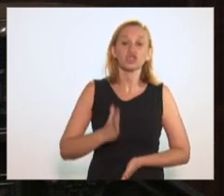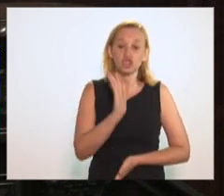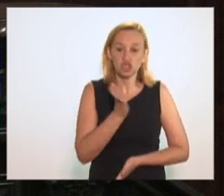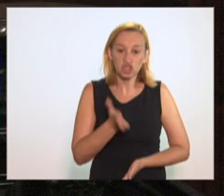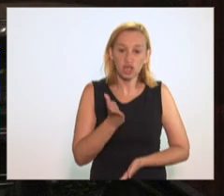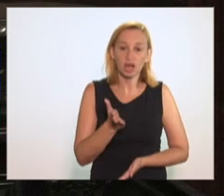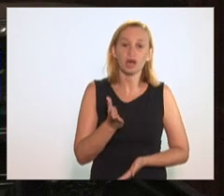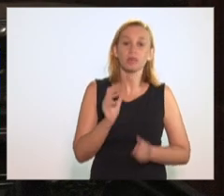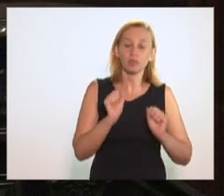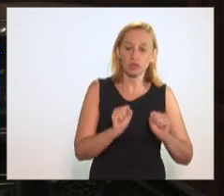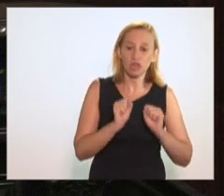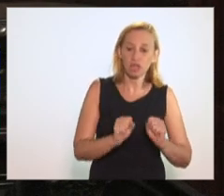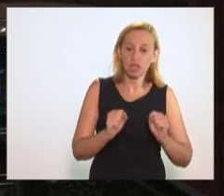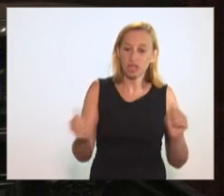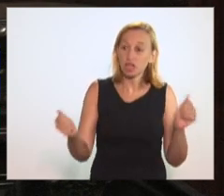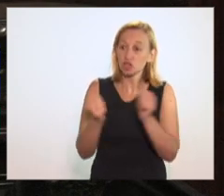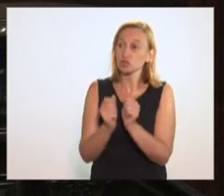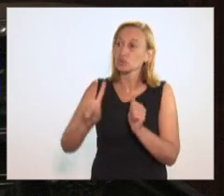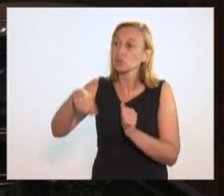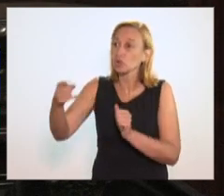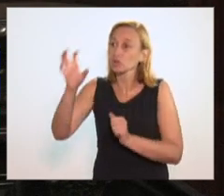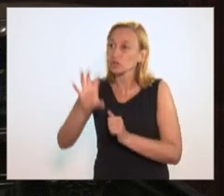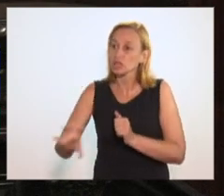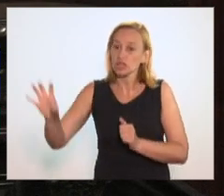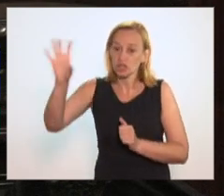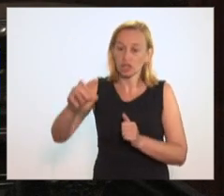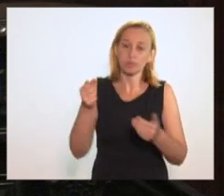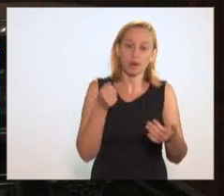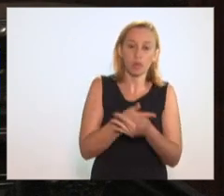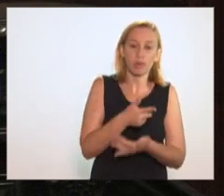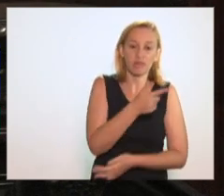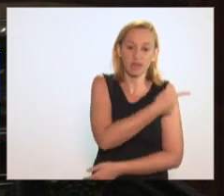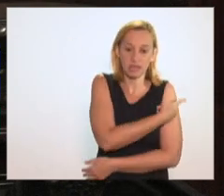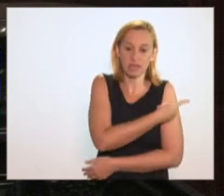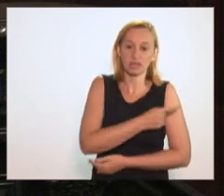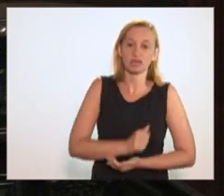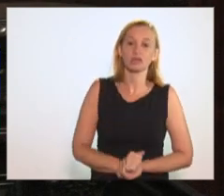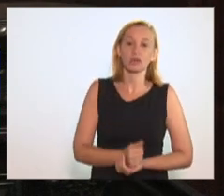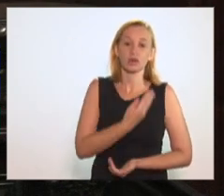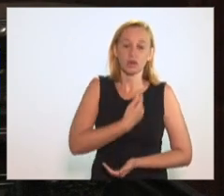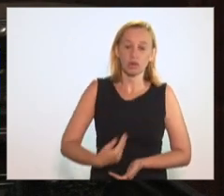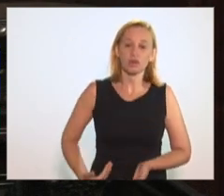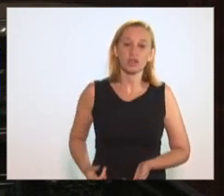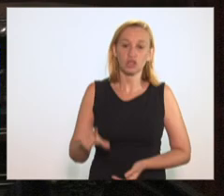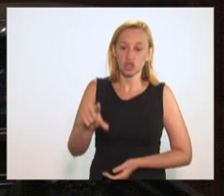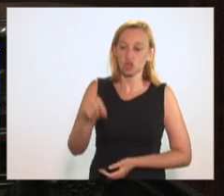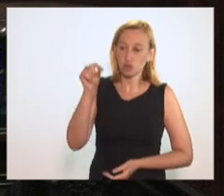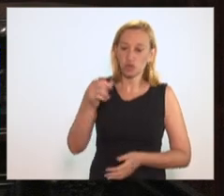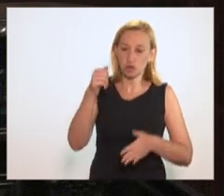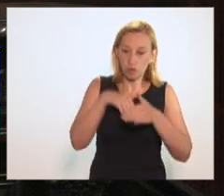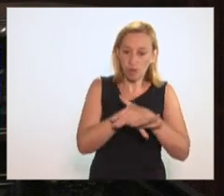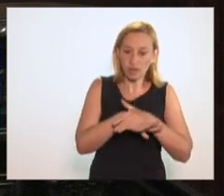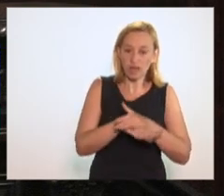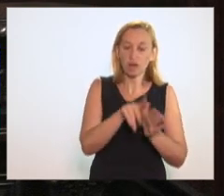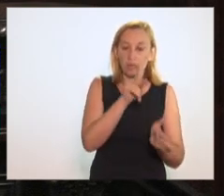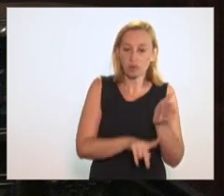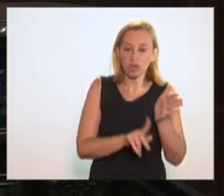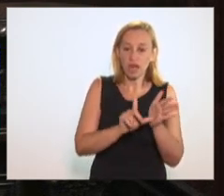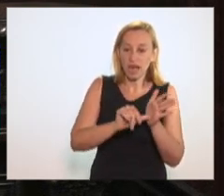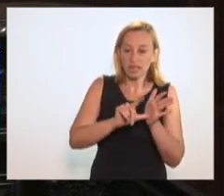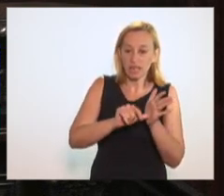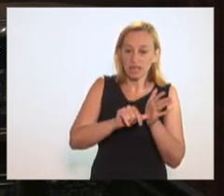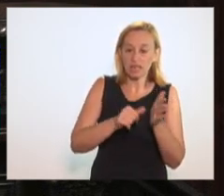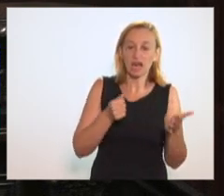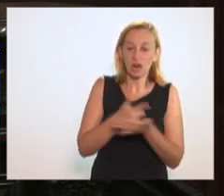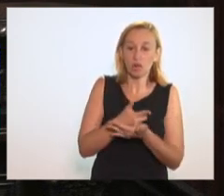fazer parte de consórcio com outros estados para comprar vacina. O governador preferiu vetar, atrasar a compra,